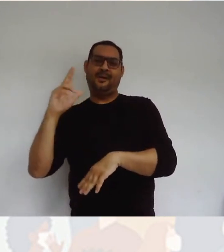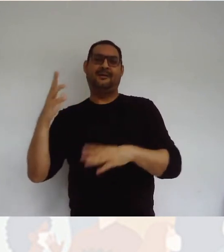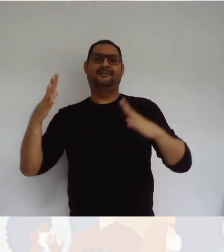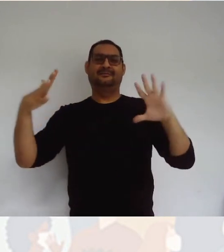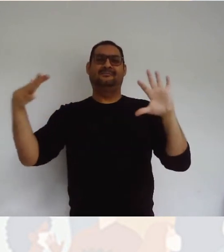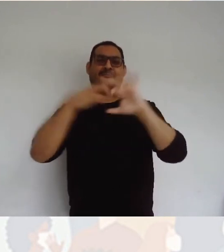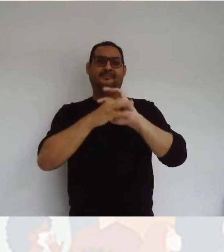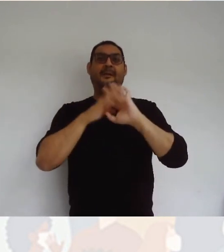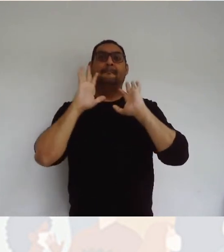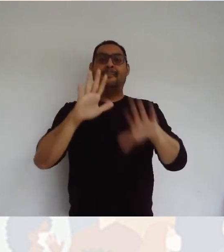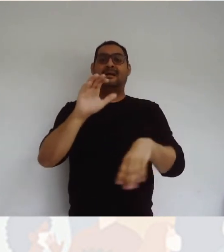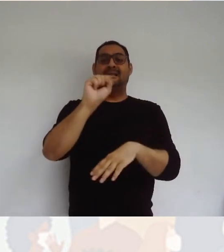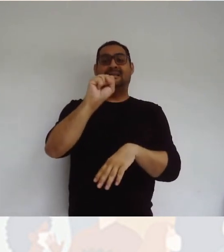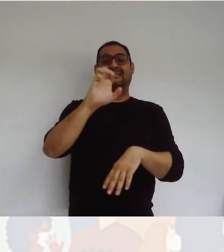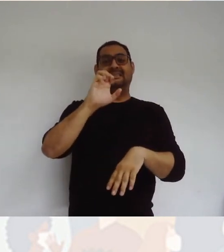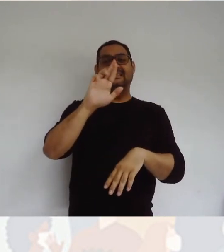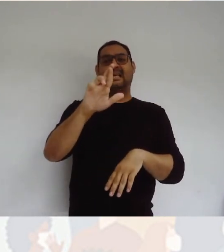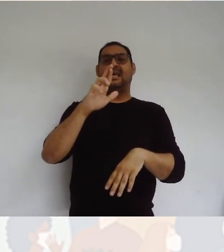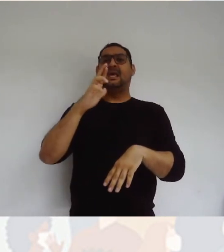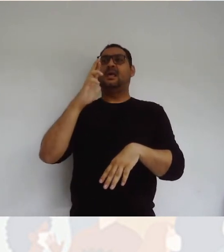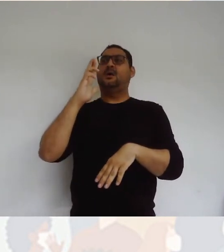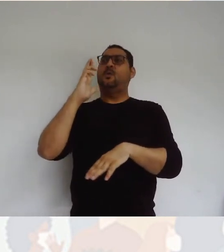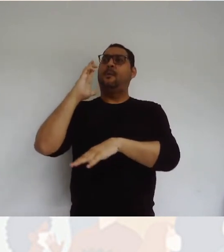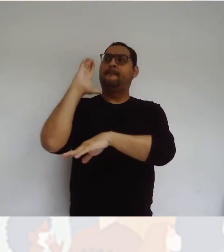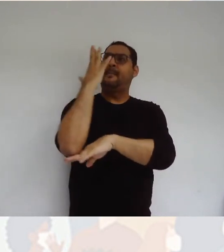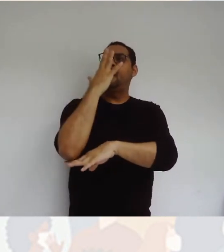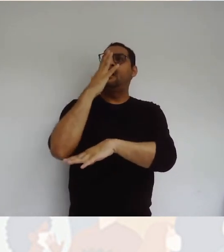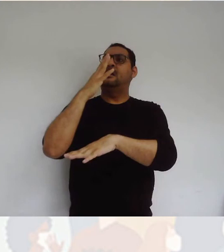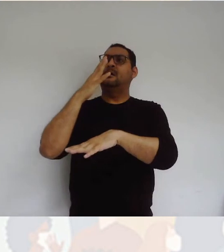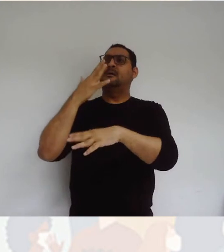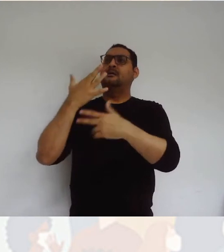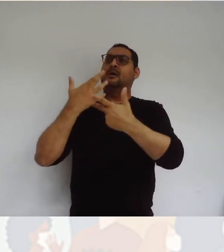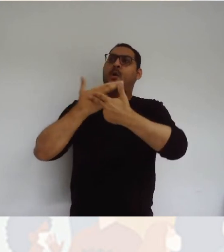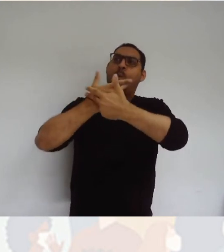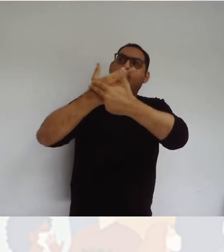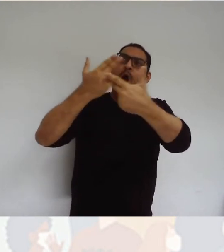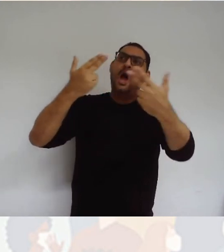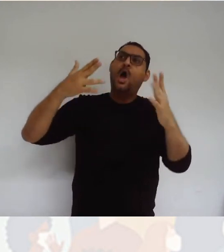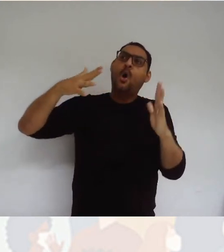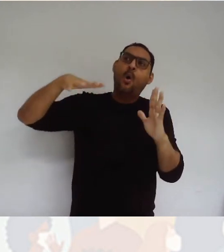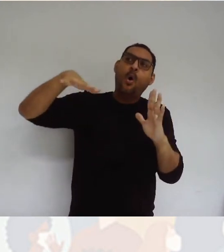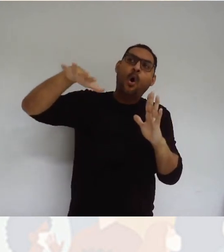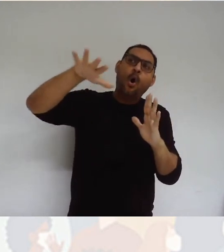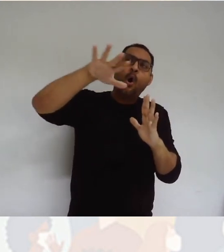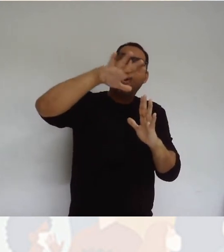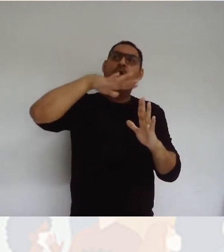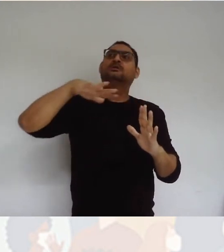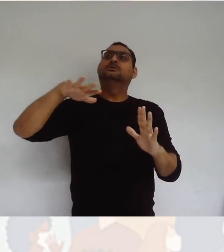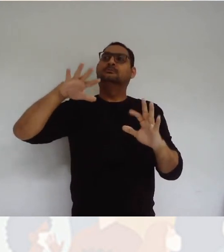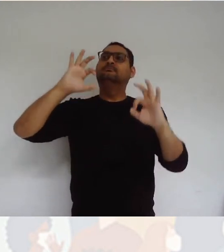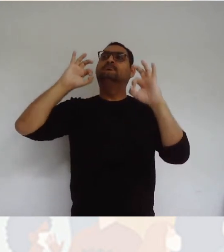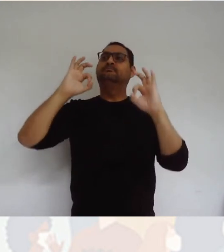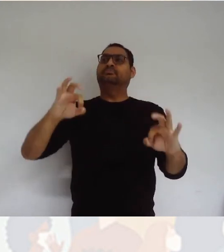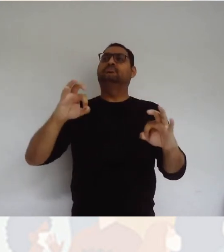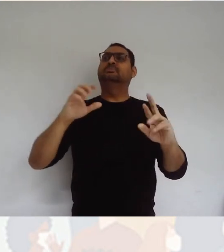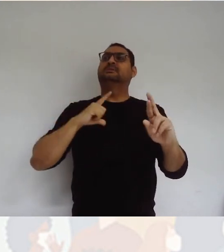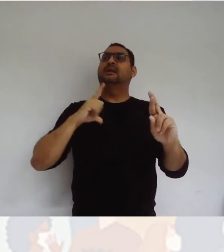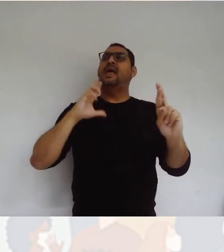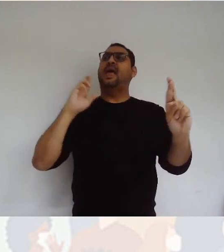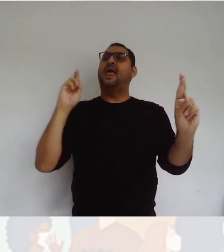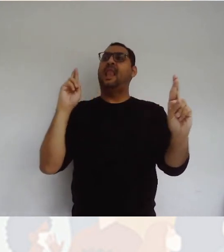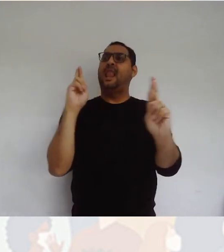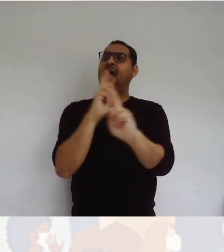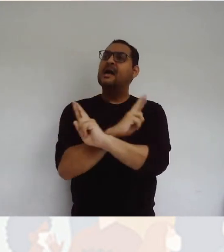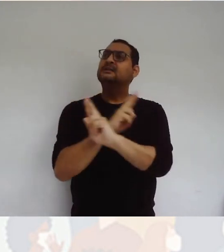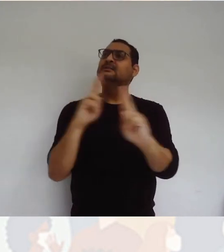do ser com o parque, com tudo que há, mostrar que nós estamos nessa relação, né, de vida